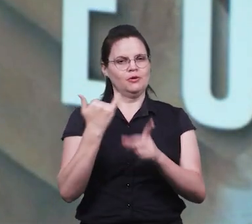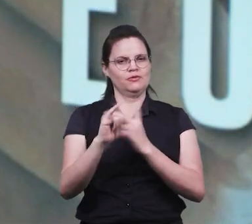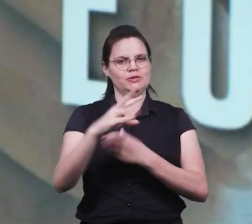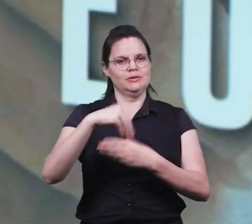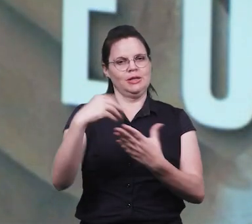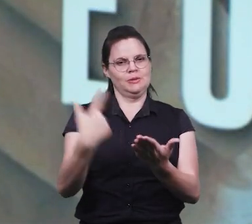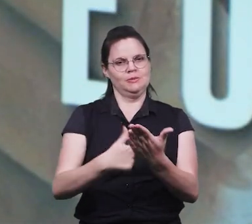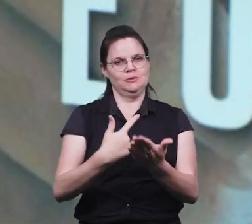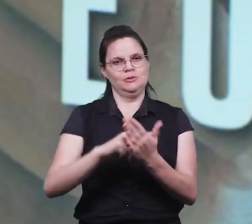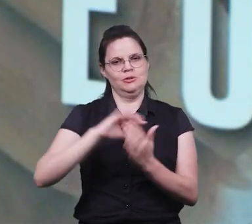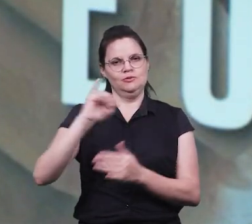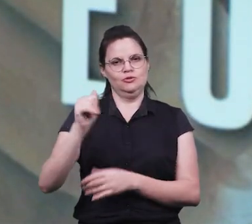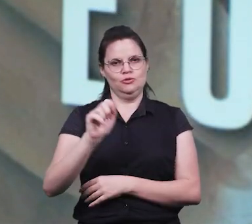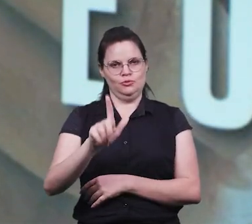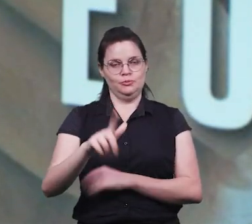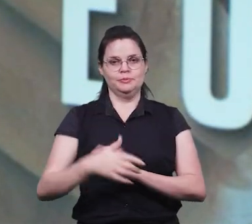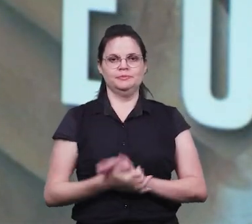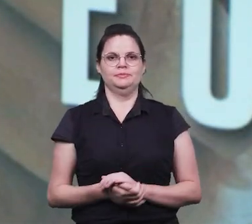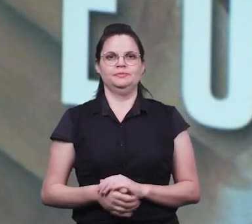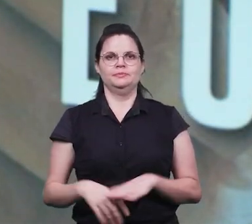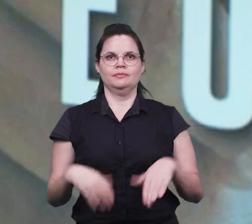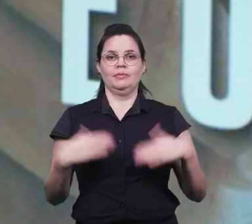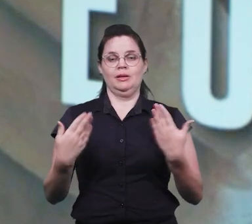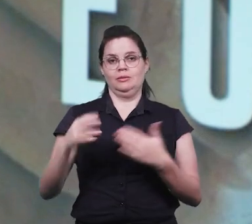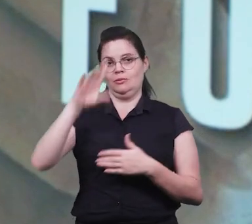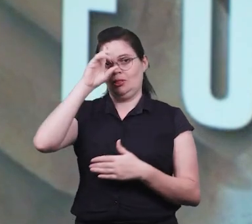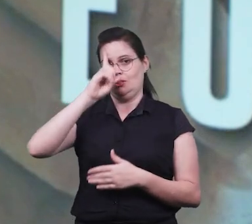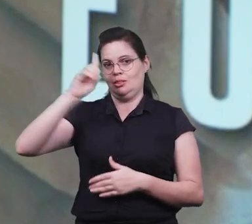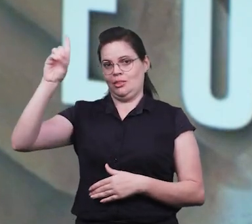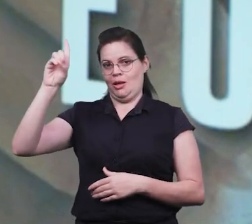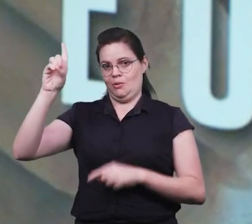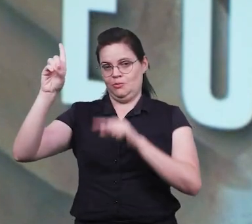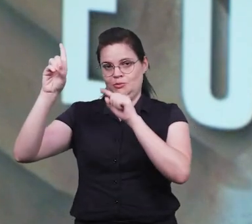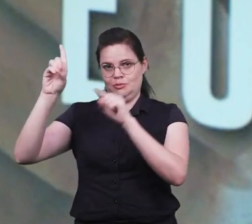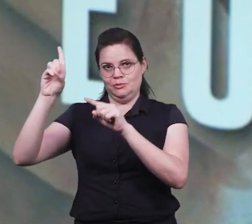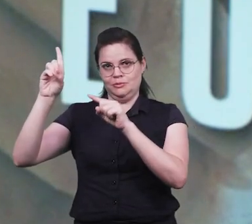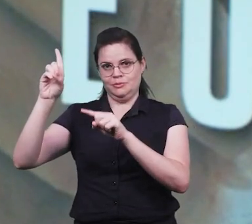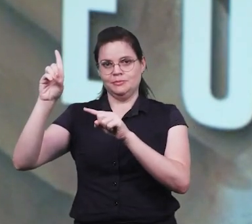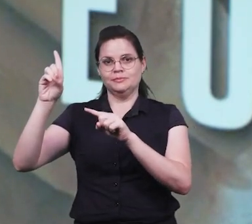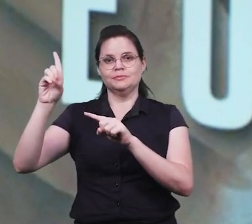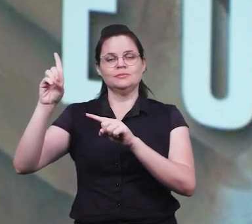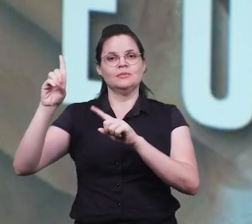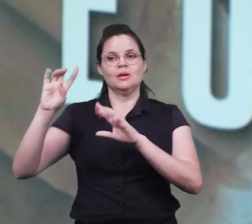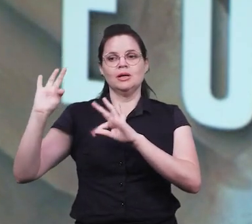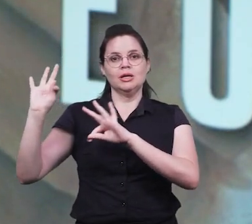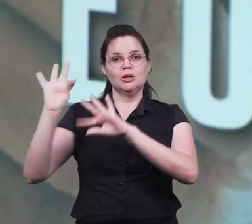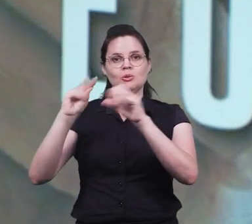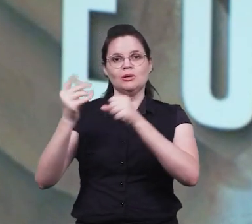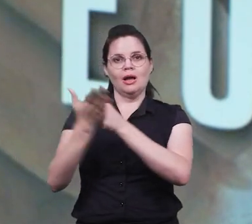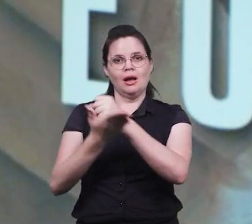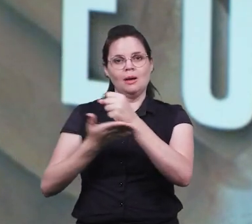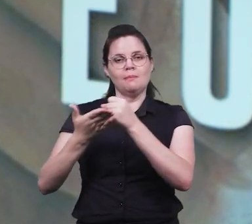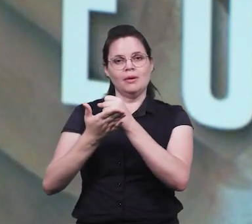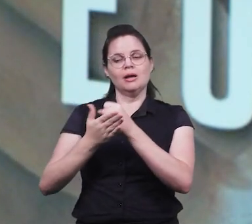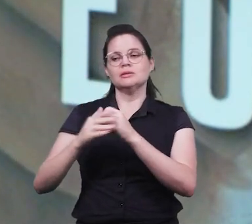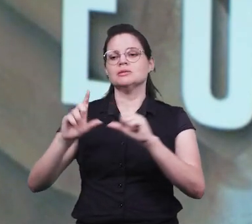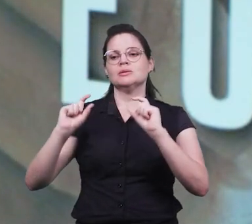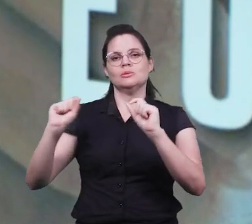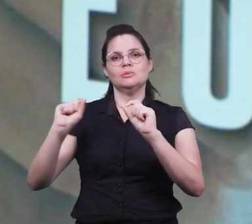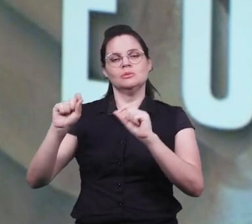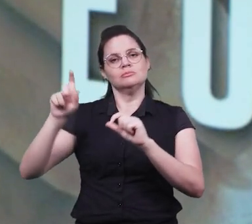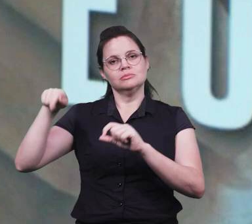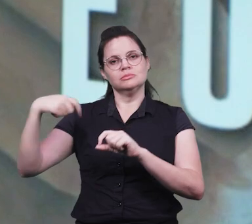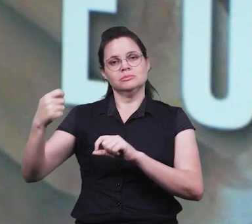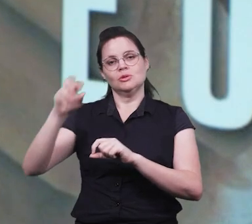O fundador e o fundamento se identificam na pessoa do Senhor Jesus Cristo.